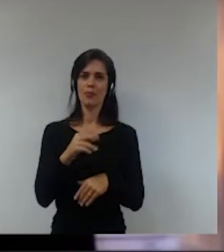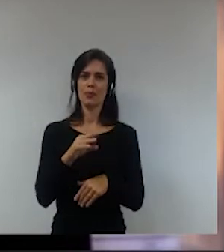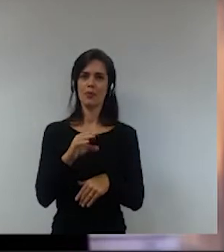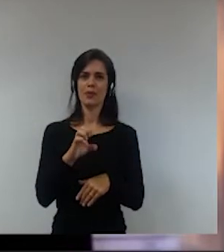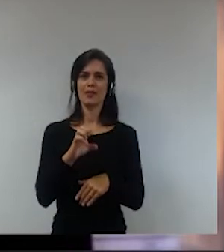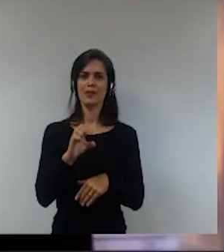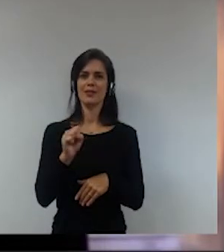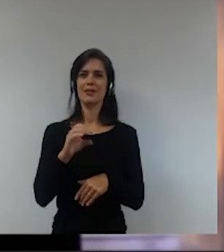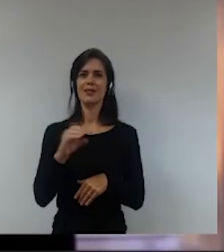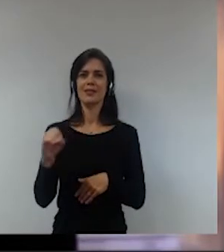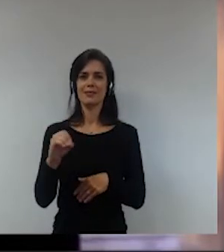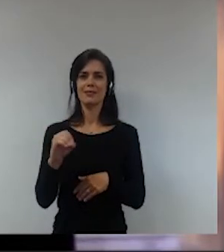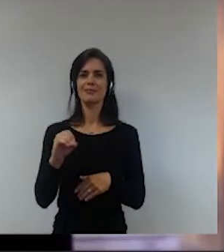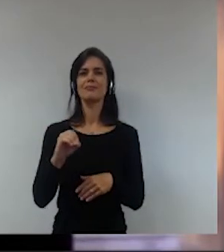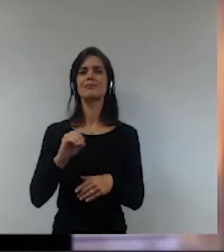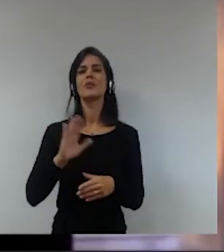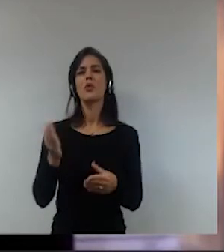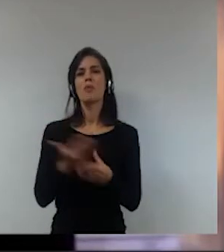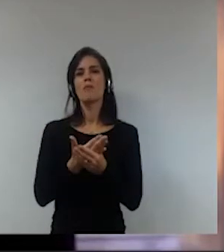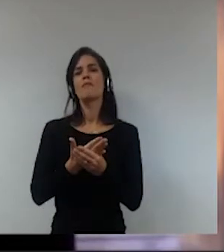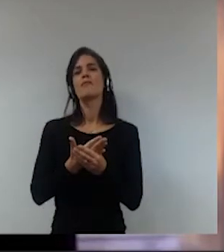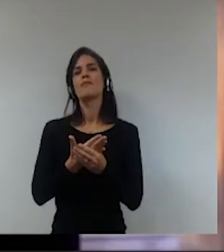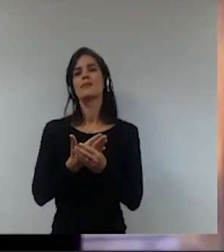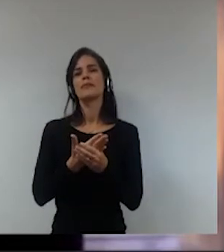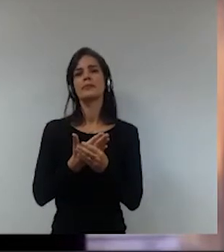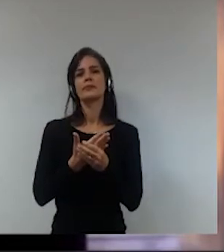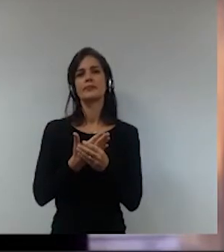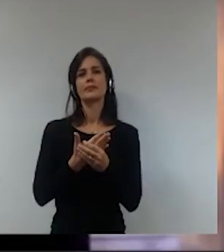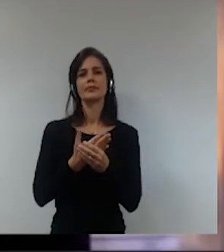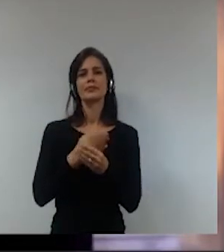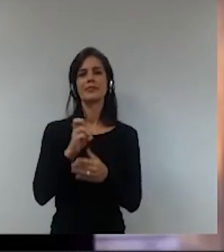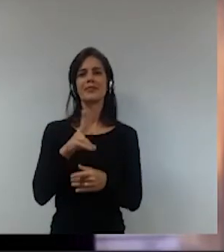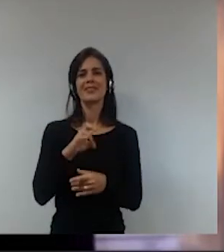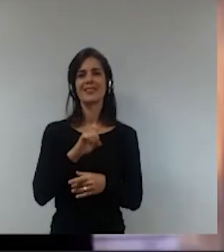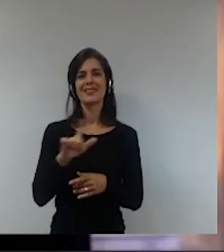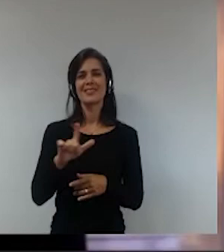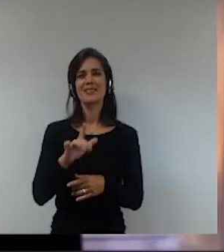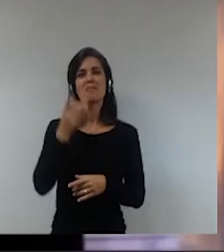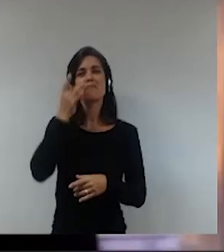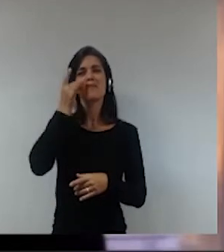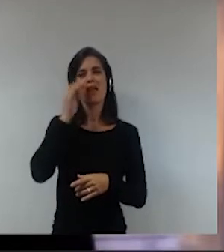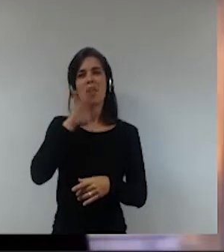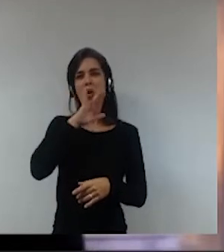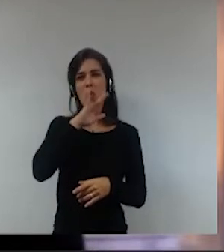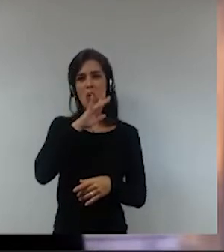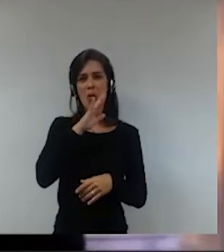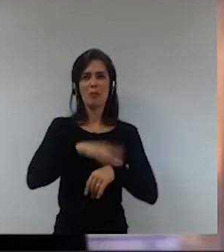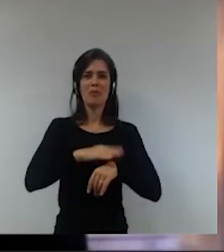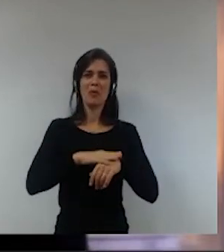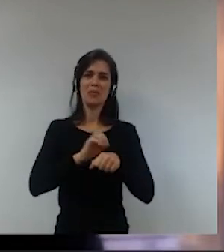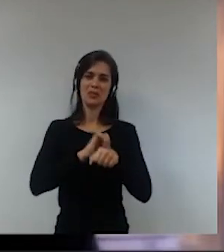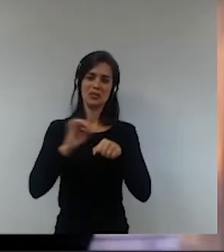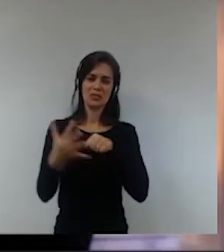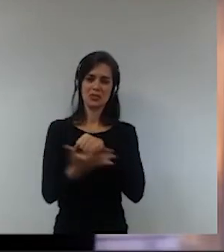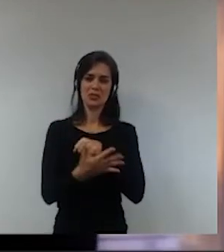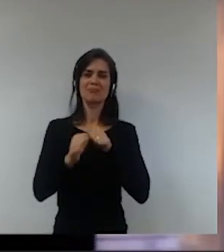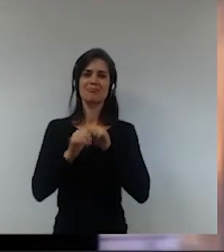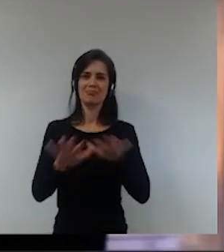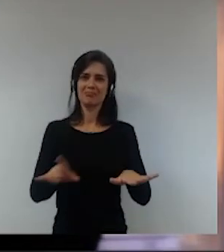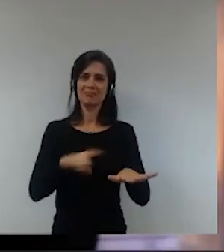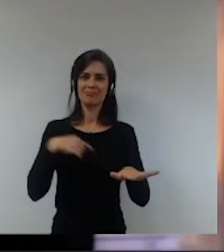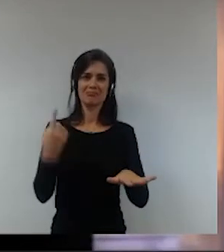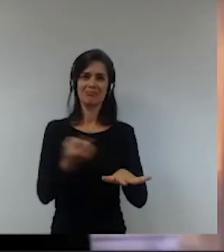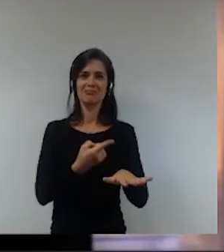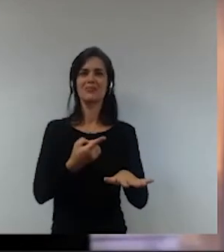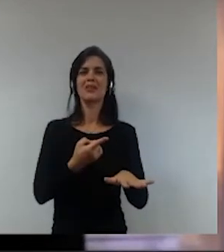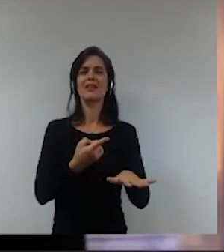nossas comunicações processuais presenciais, elas são muito ruins. Em época de pandemia, quando todo mundo, ou